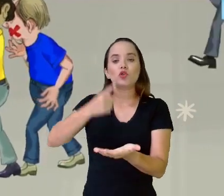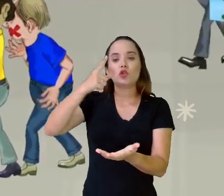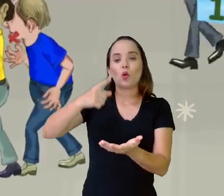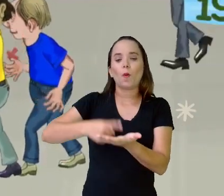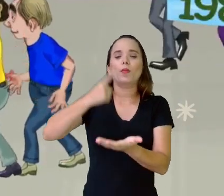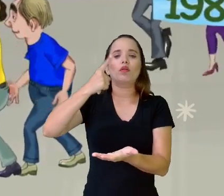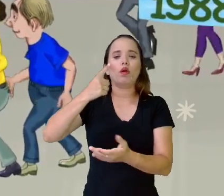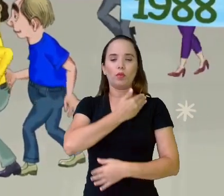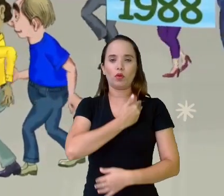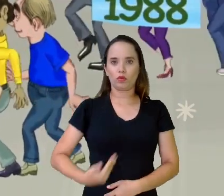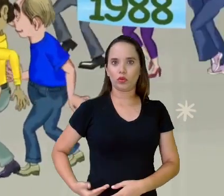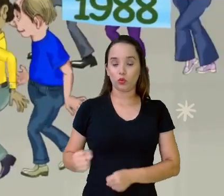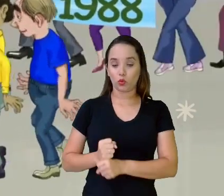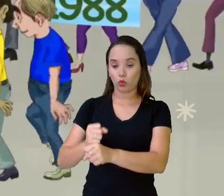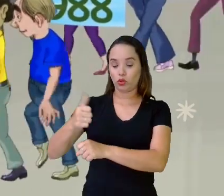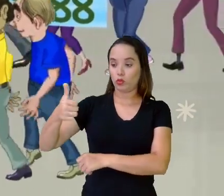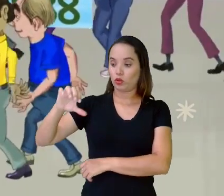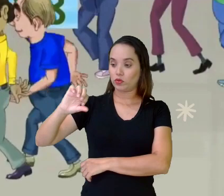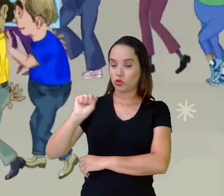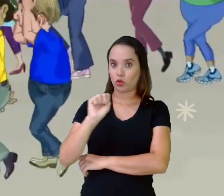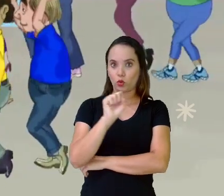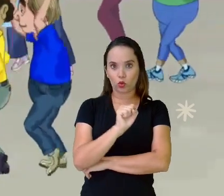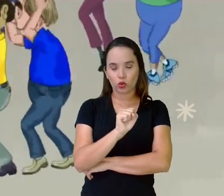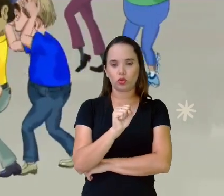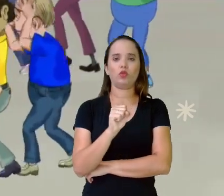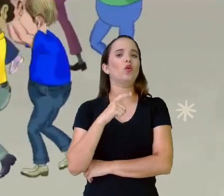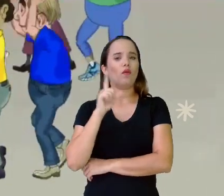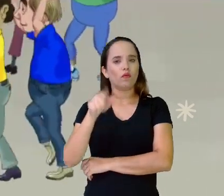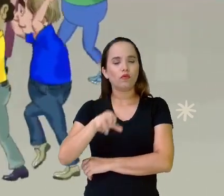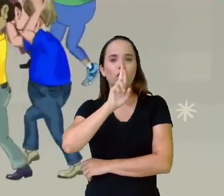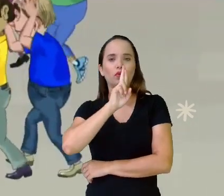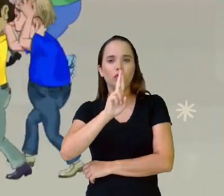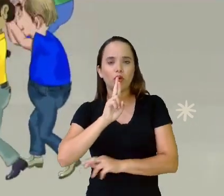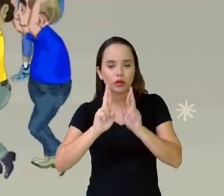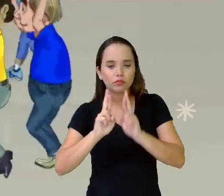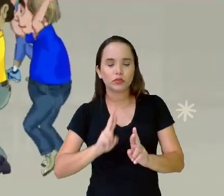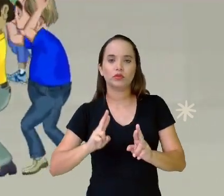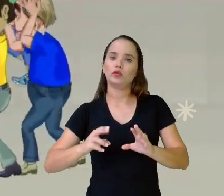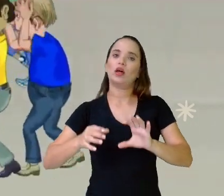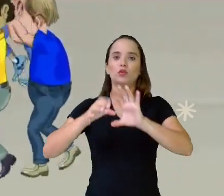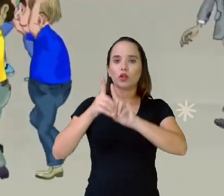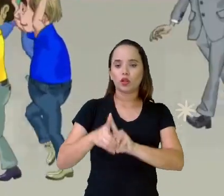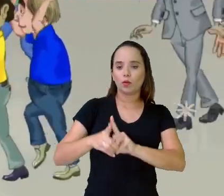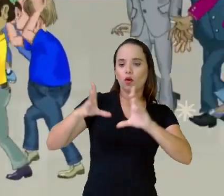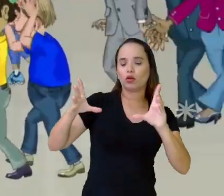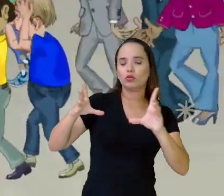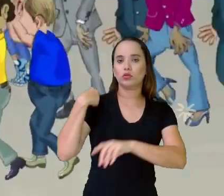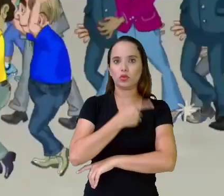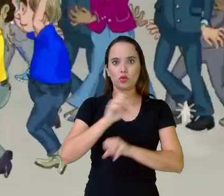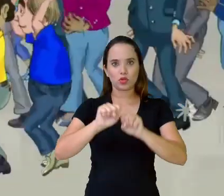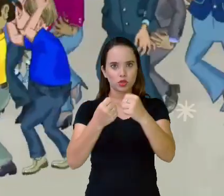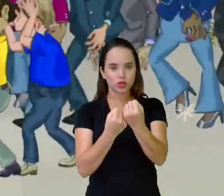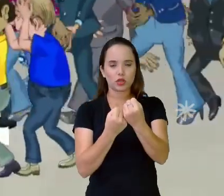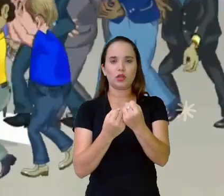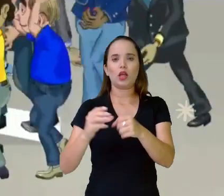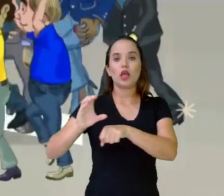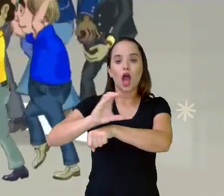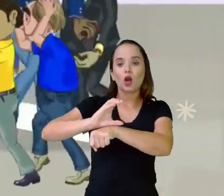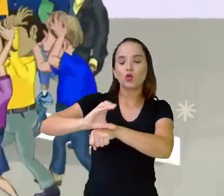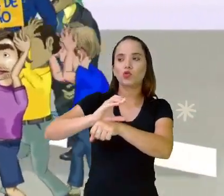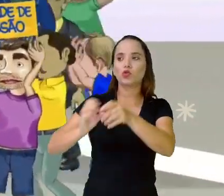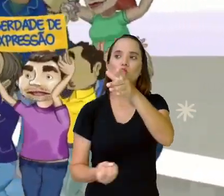Em 1988, como resultado da democratização da sociedade, nossa Constituição criou espaços